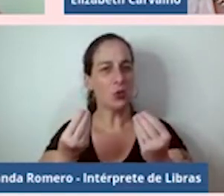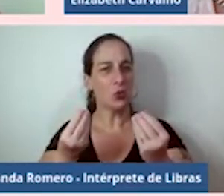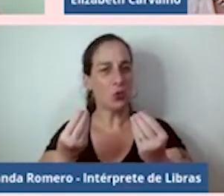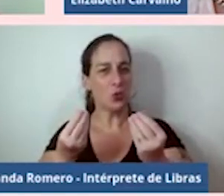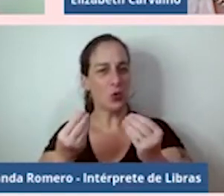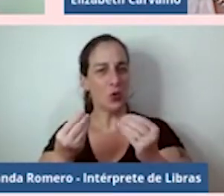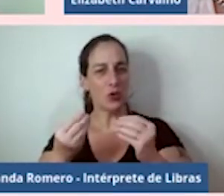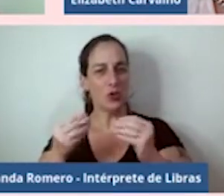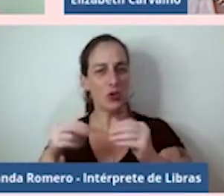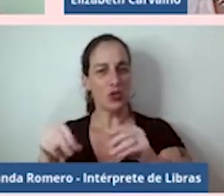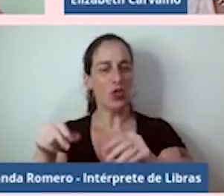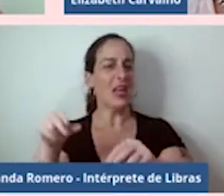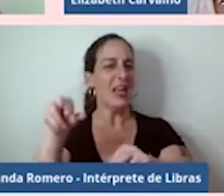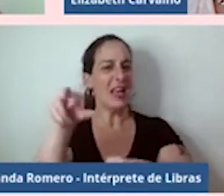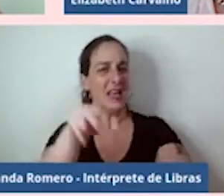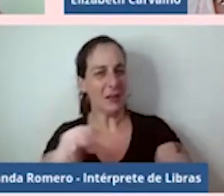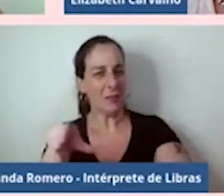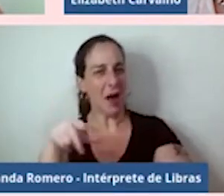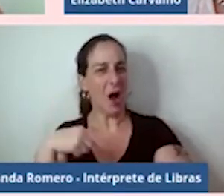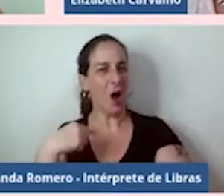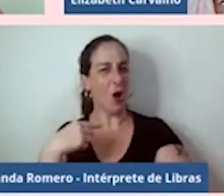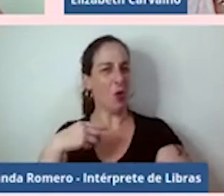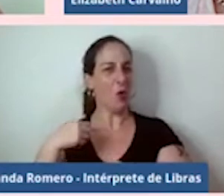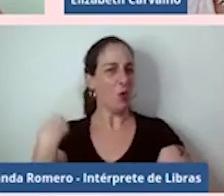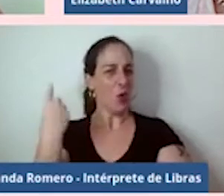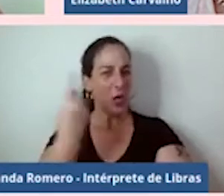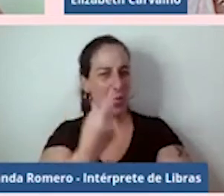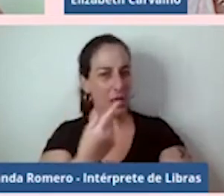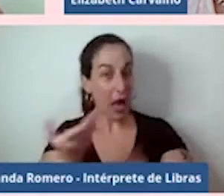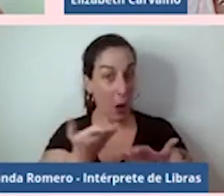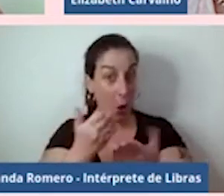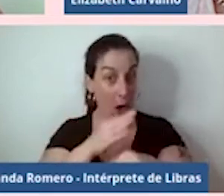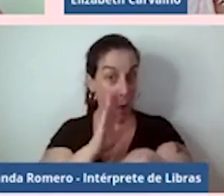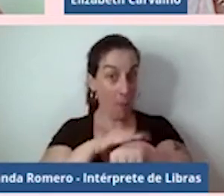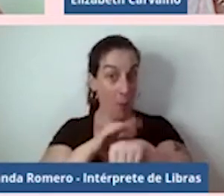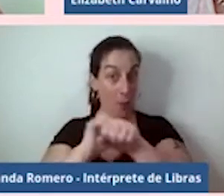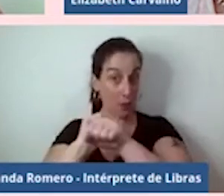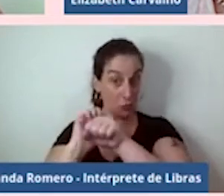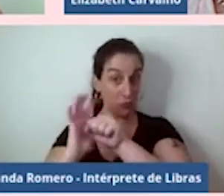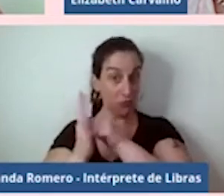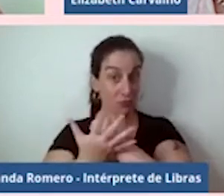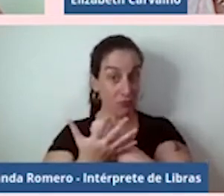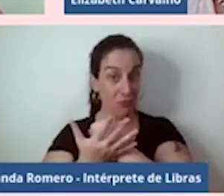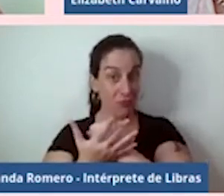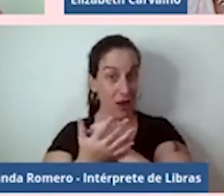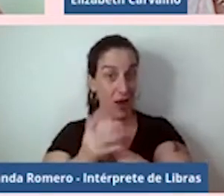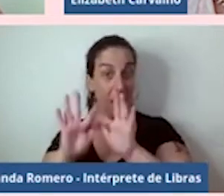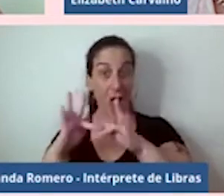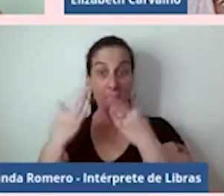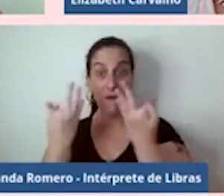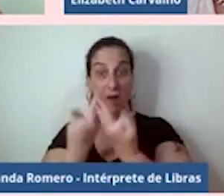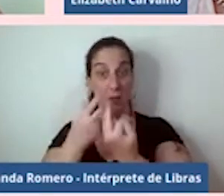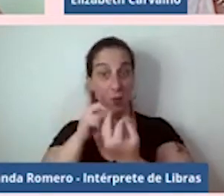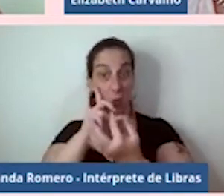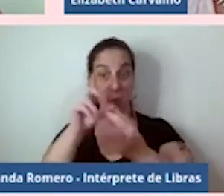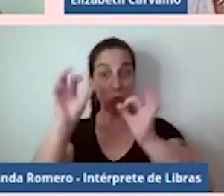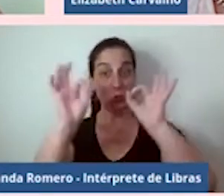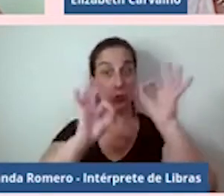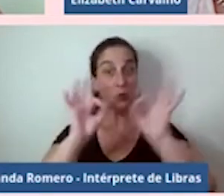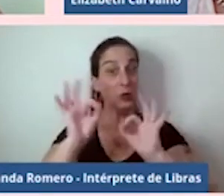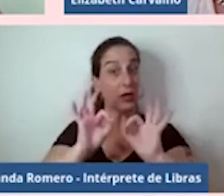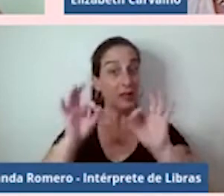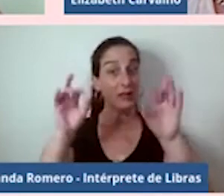irmandade, e a gente discute, e a gente passou, e nesse momento de pandemia, as famílias se organizaram de forma